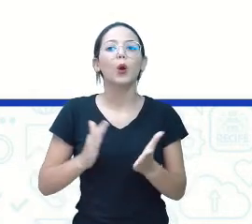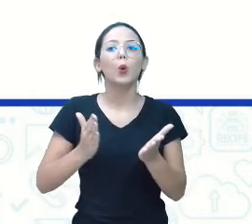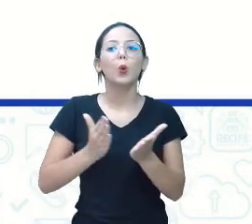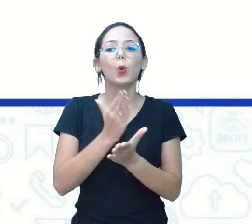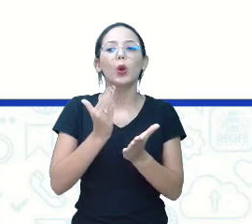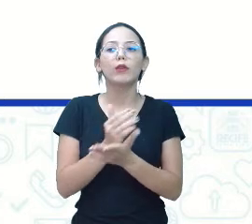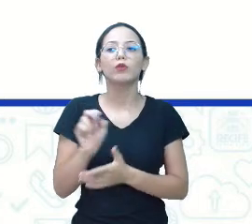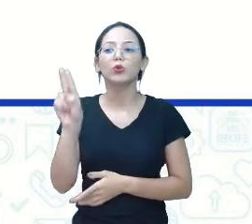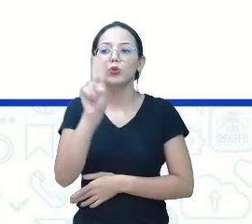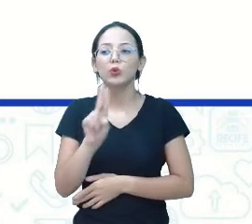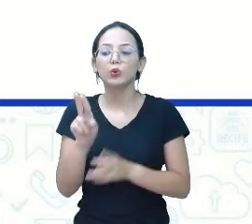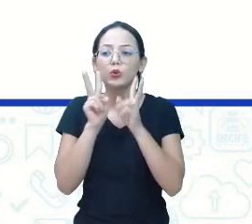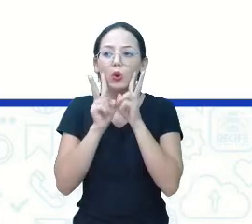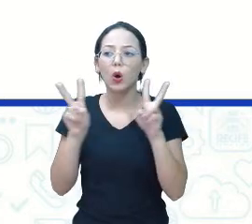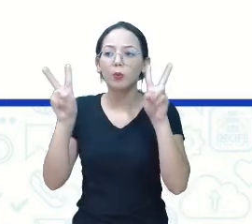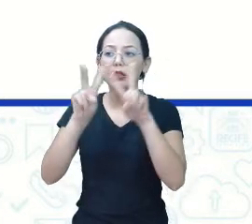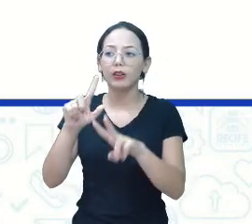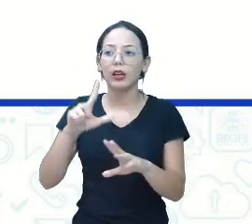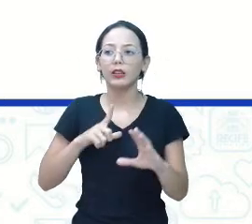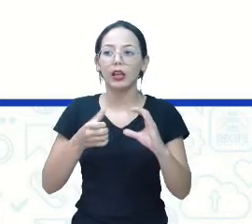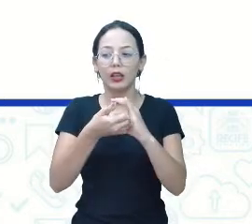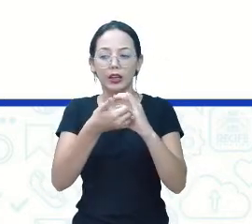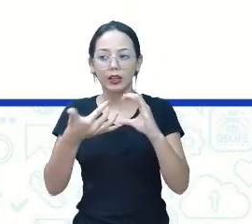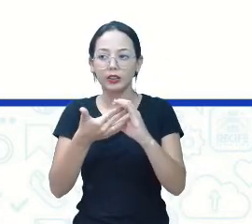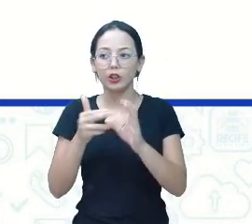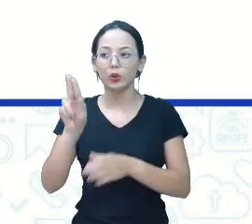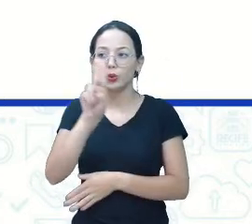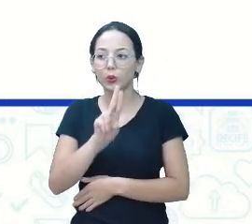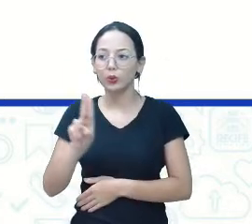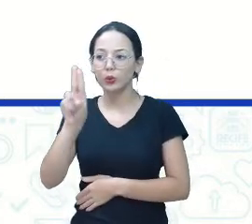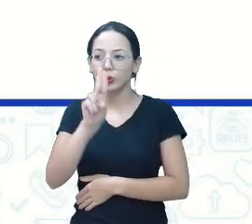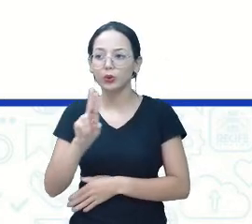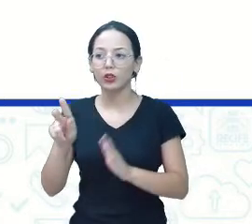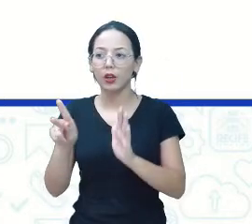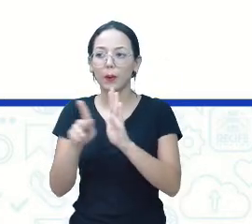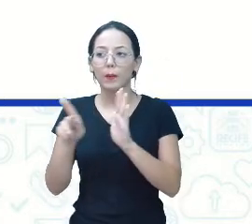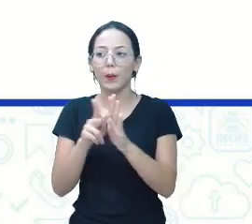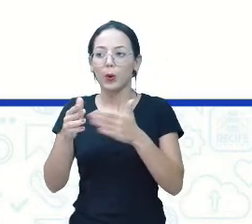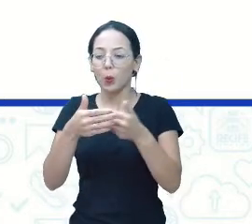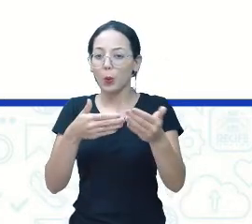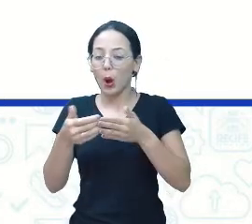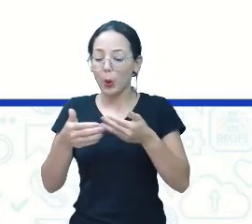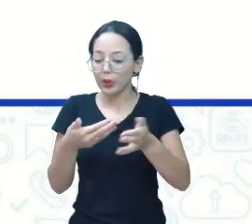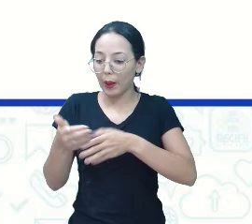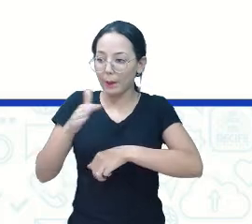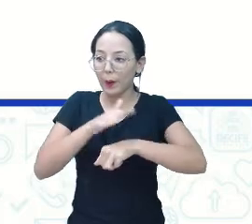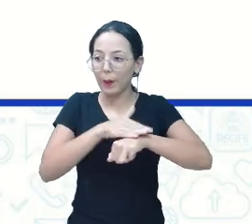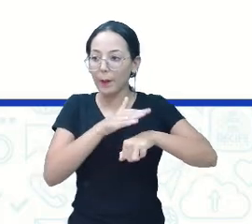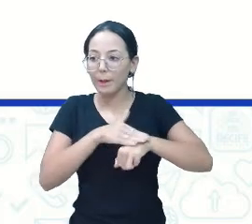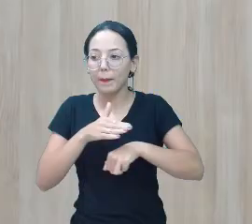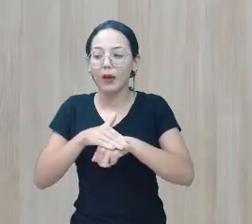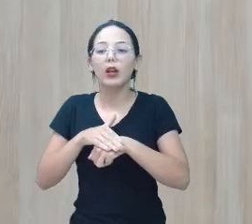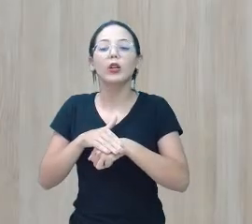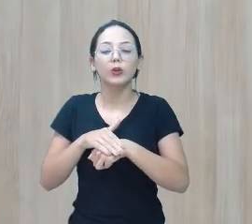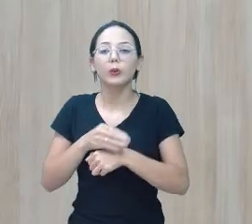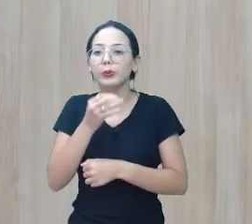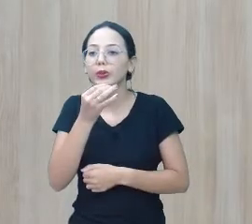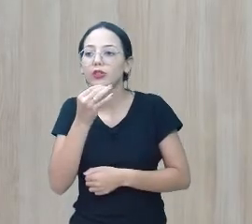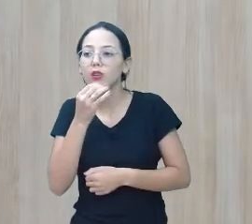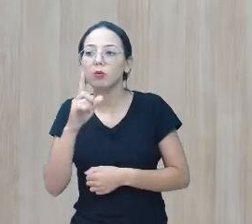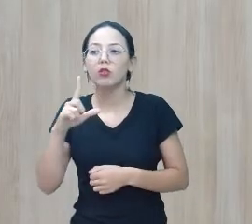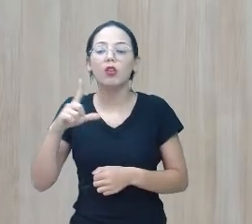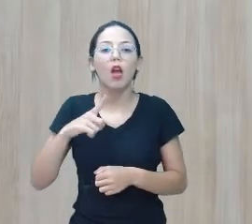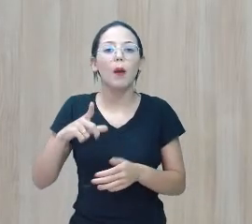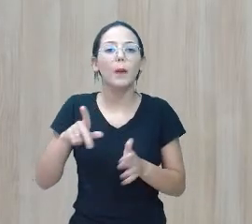ele tem características que a gente utiliza em qualquer situação que a gente pegue, por exemplo, em